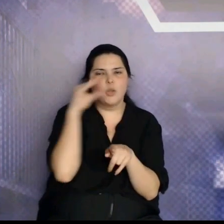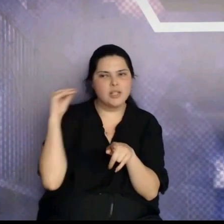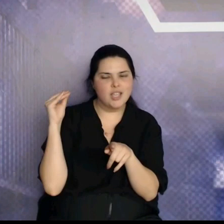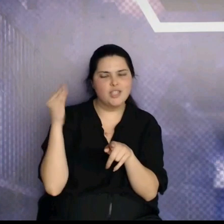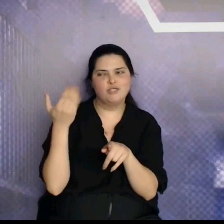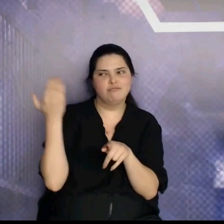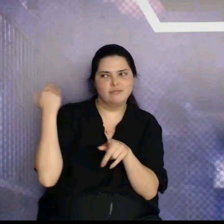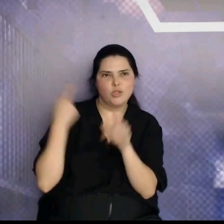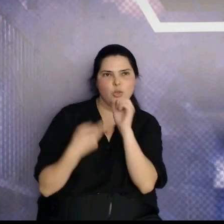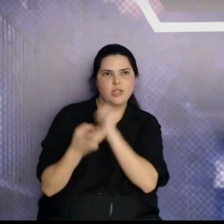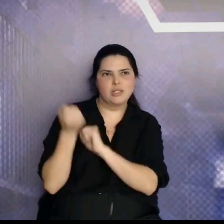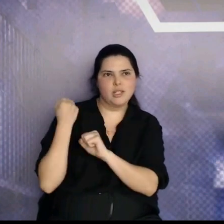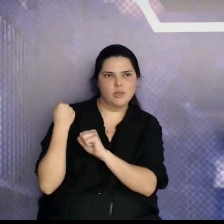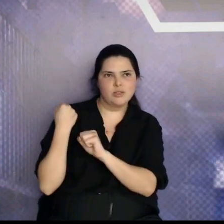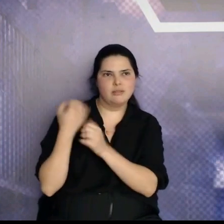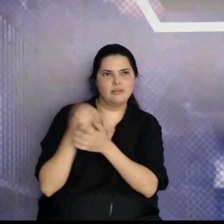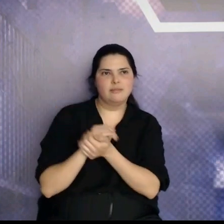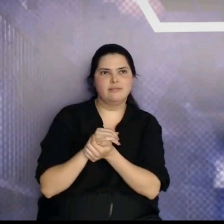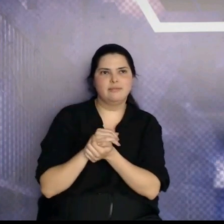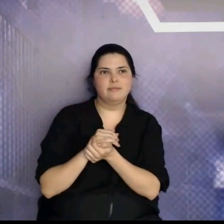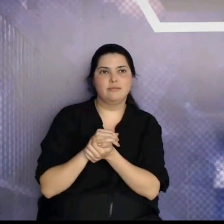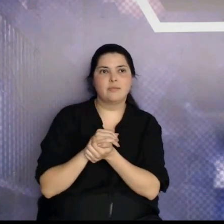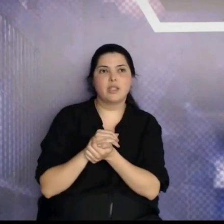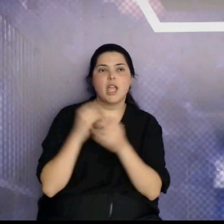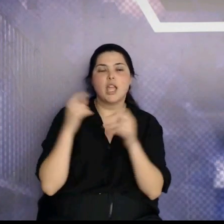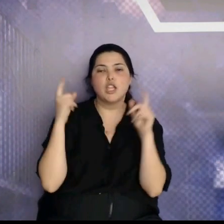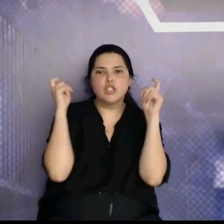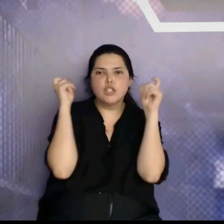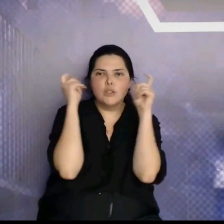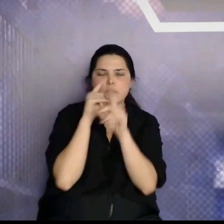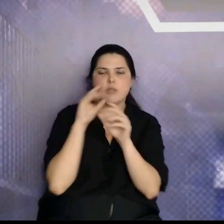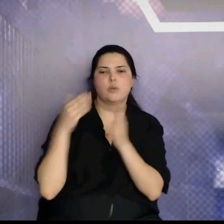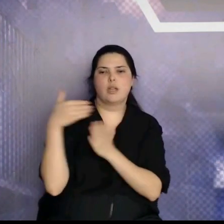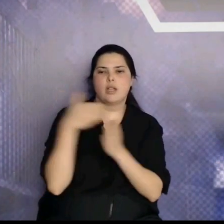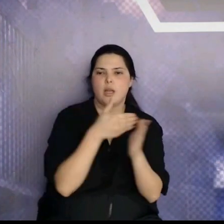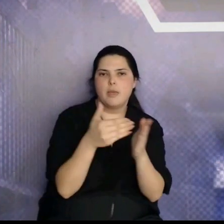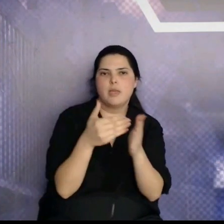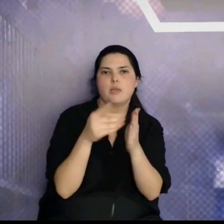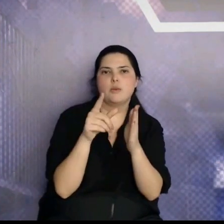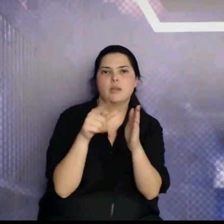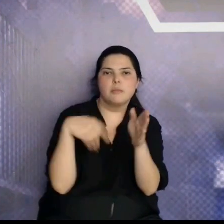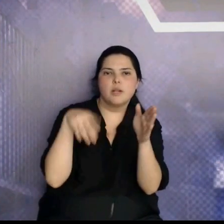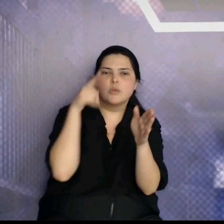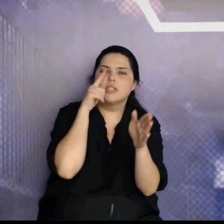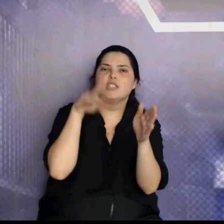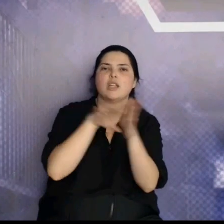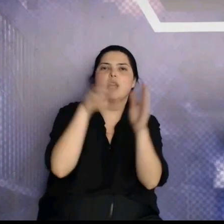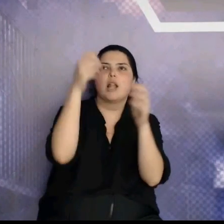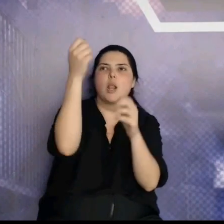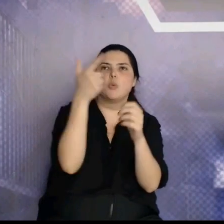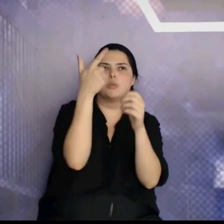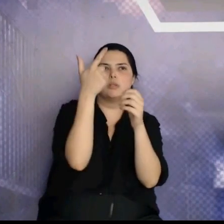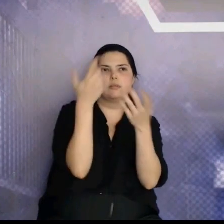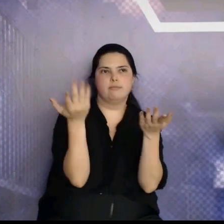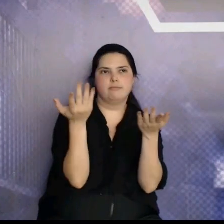Logo ali. Que é longo e difícil o caminho que das trevas leva à luz. Então eu acho que